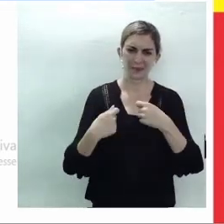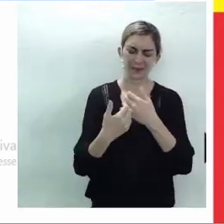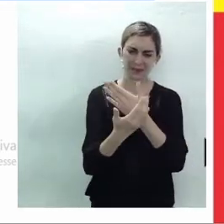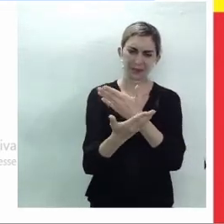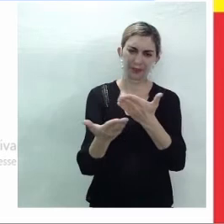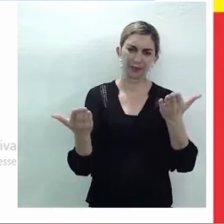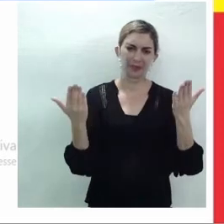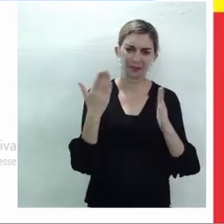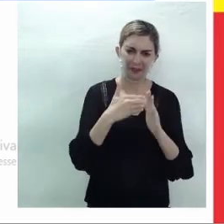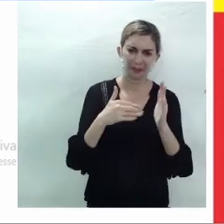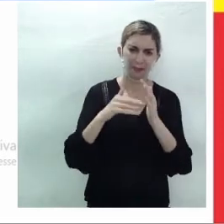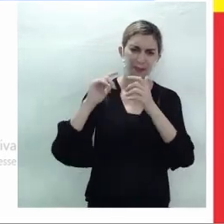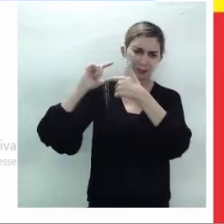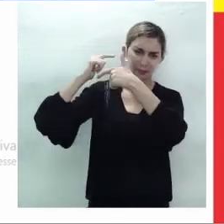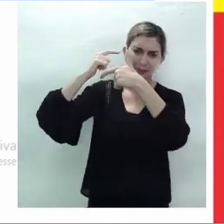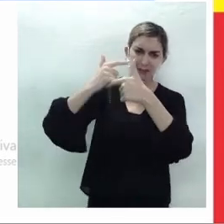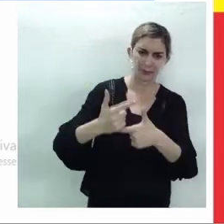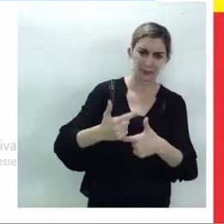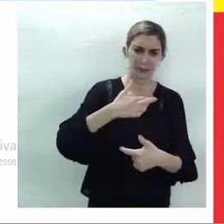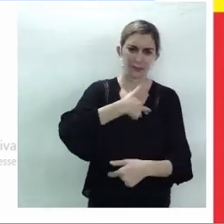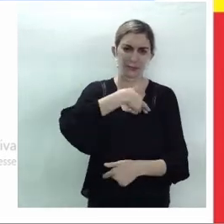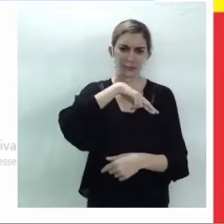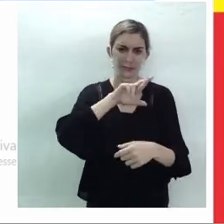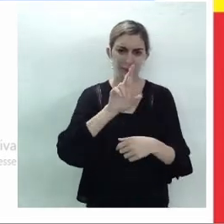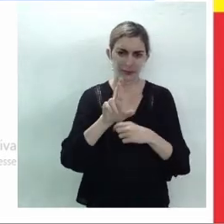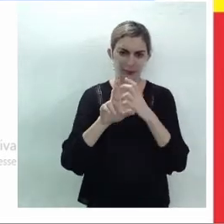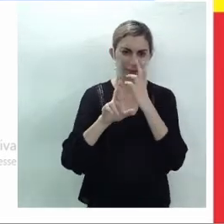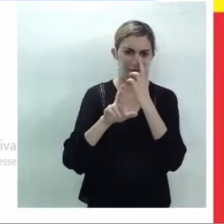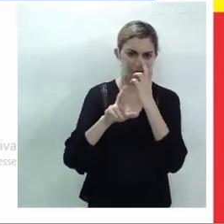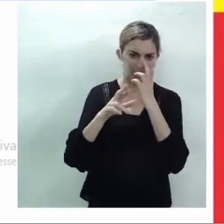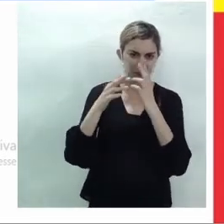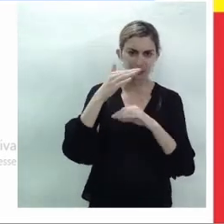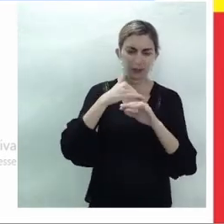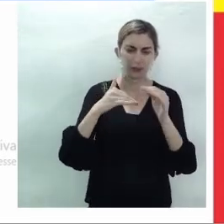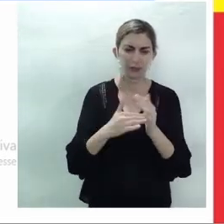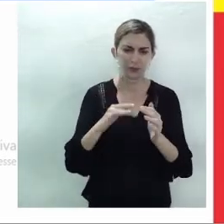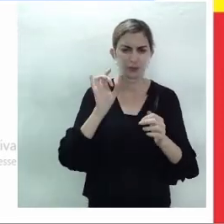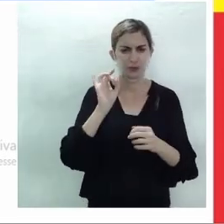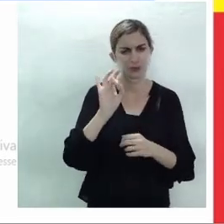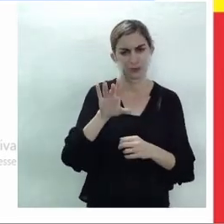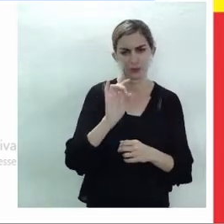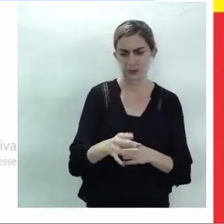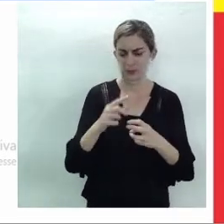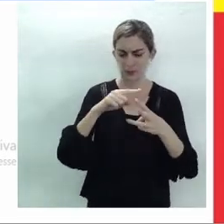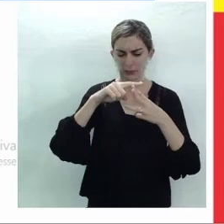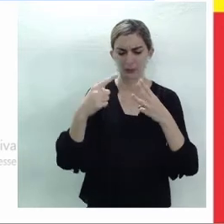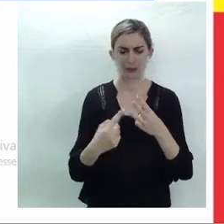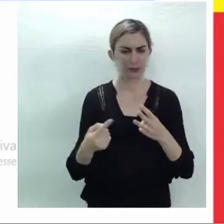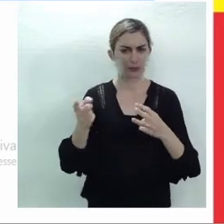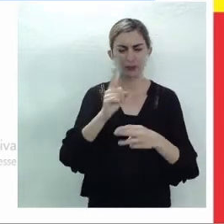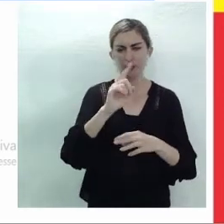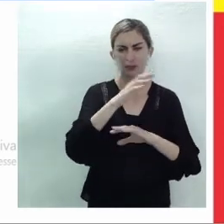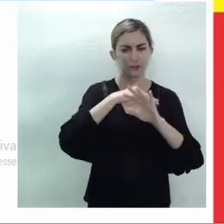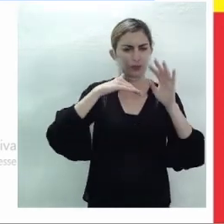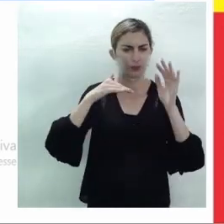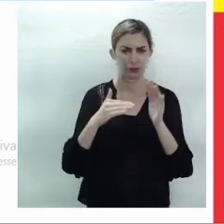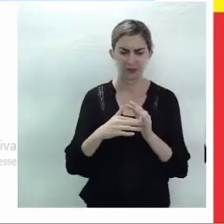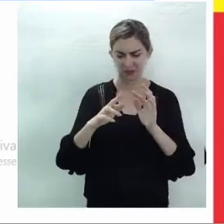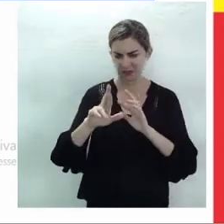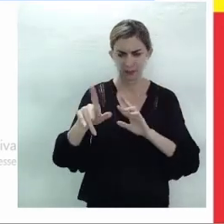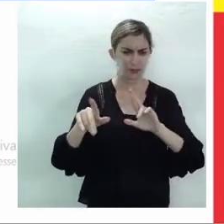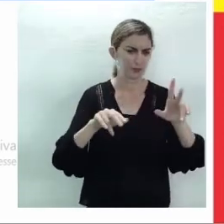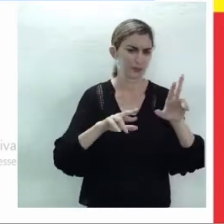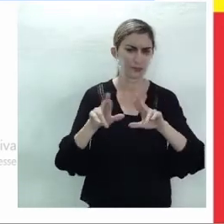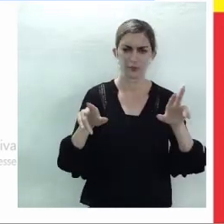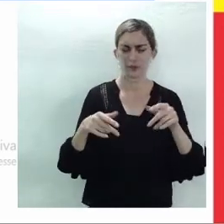a todas as tradições religiosas. Todas, não apenas a essas 3. Todas as